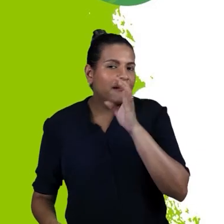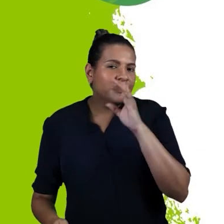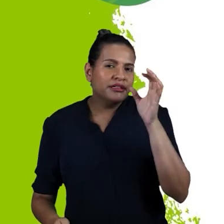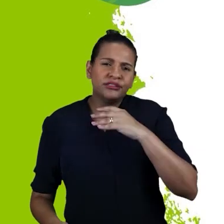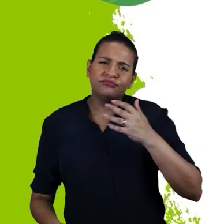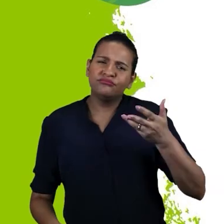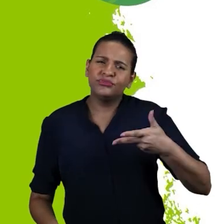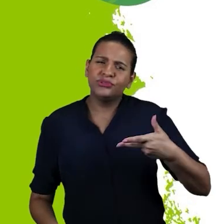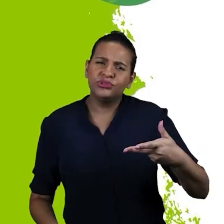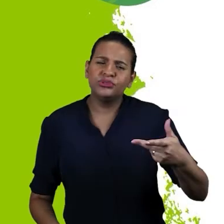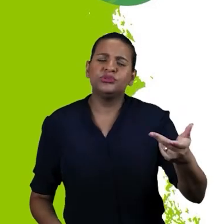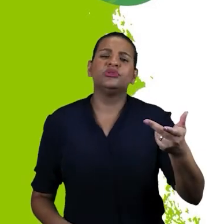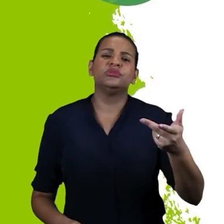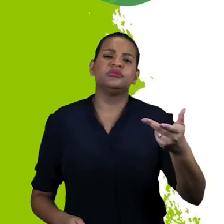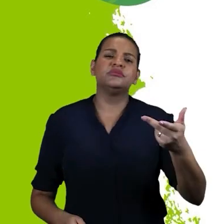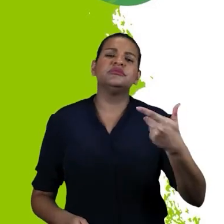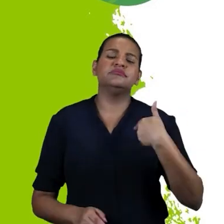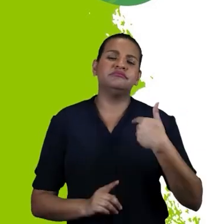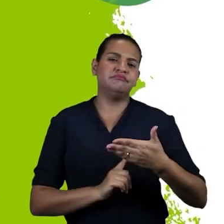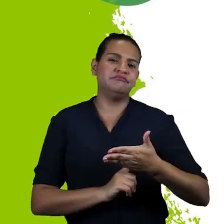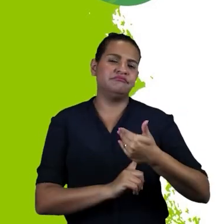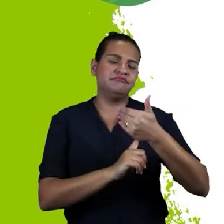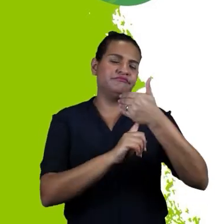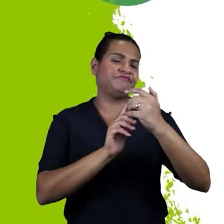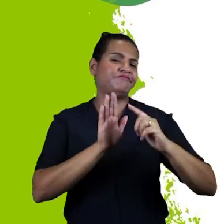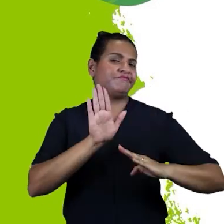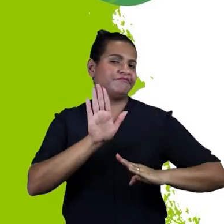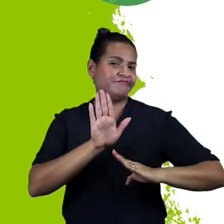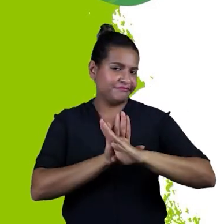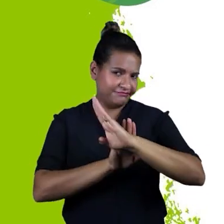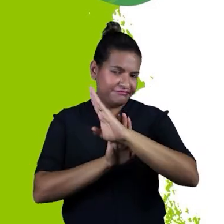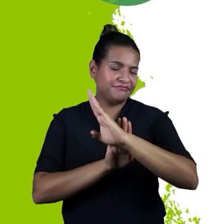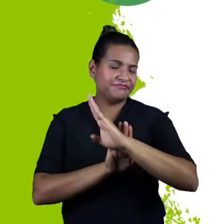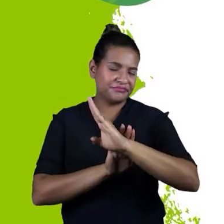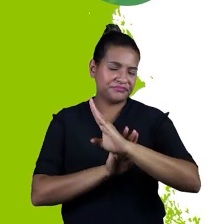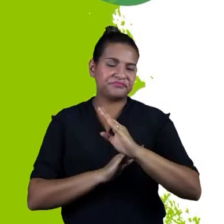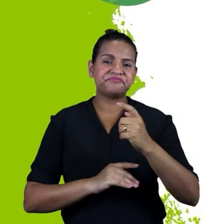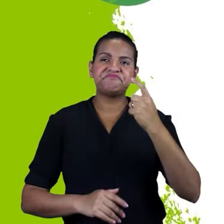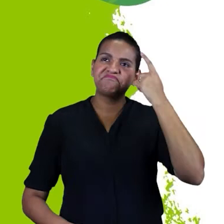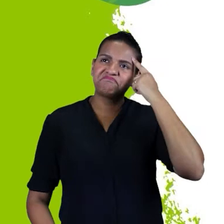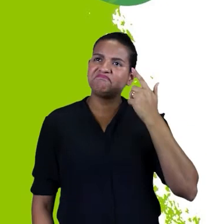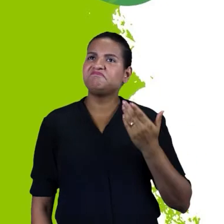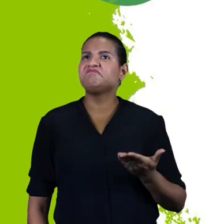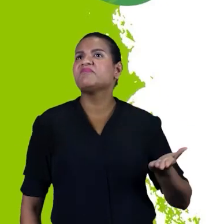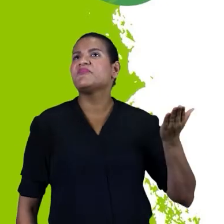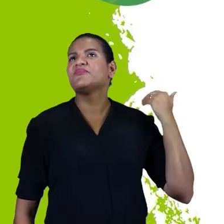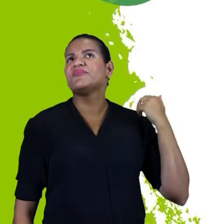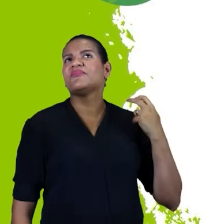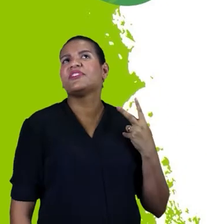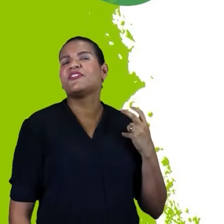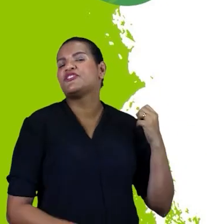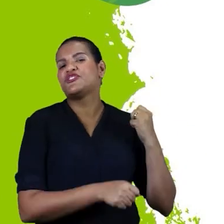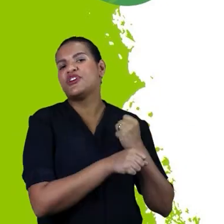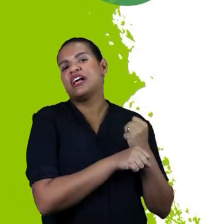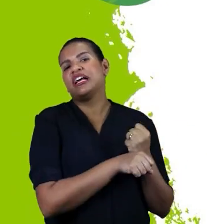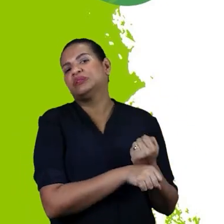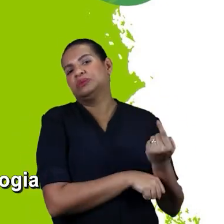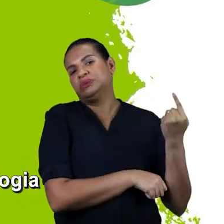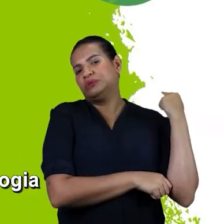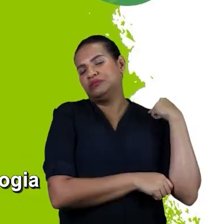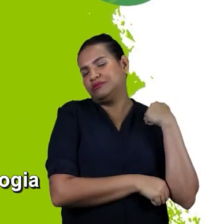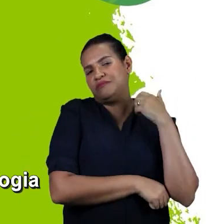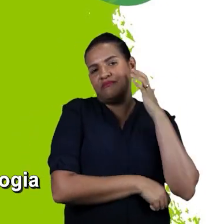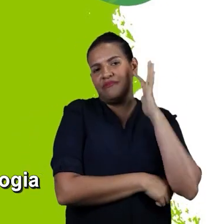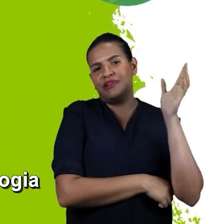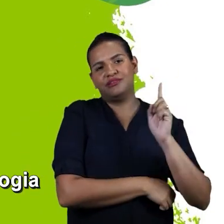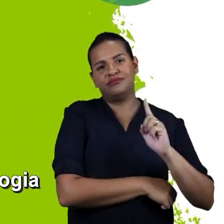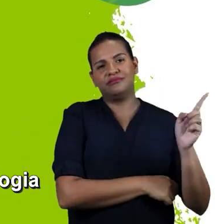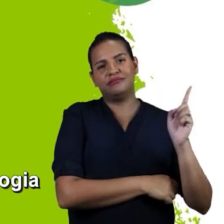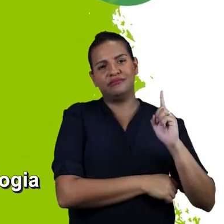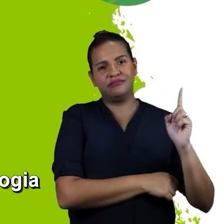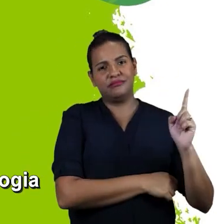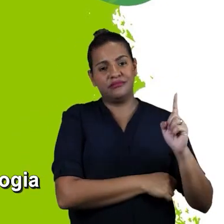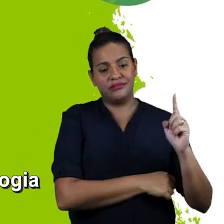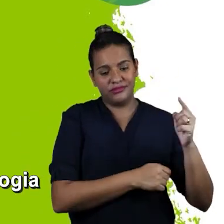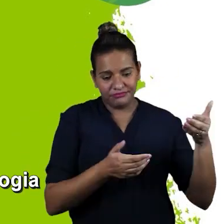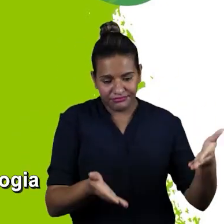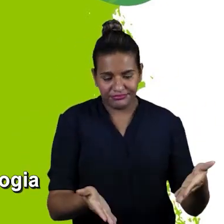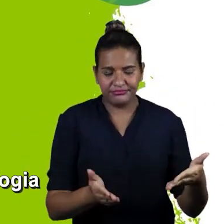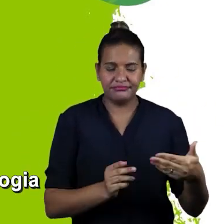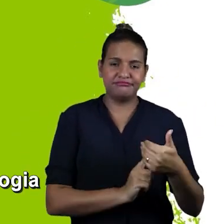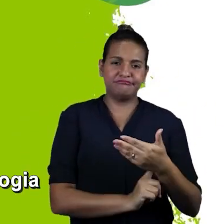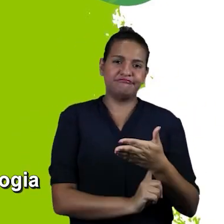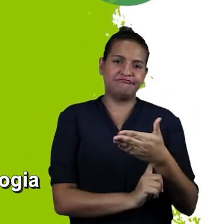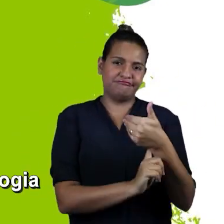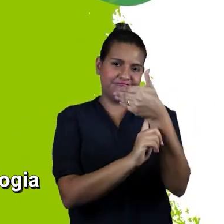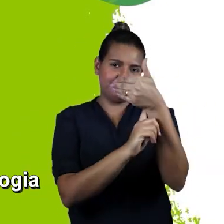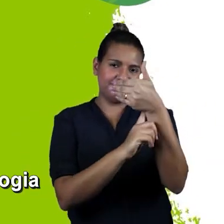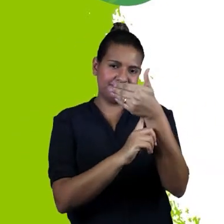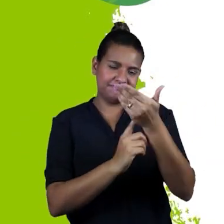tá crescendo muito rápido, né? Tipo, coisa que 20 anos atrás a gente nem imaginava que a gente teria metade da tecnologia